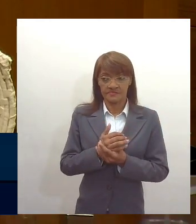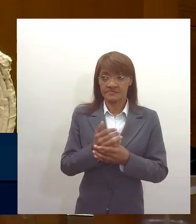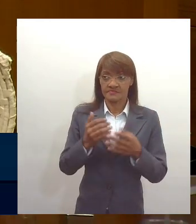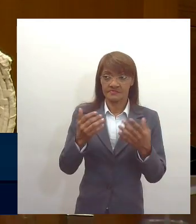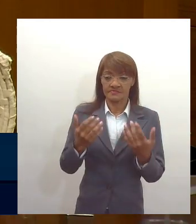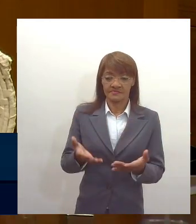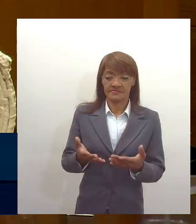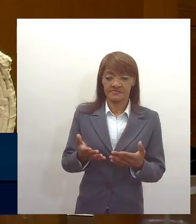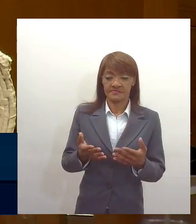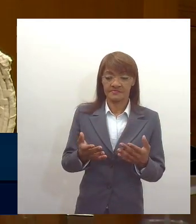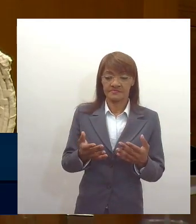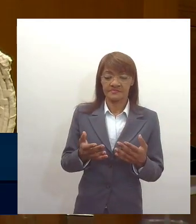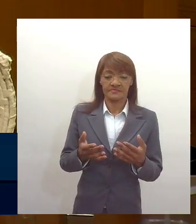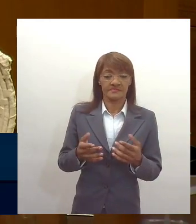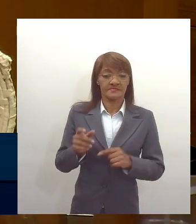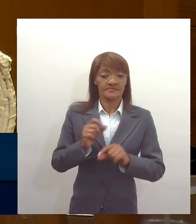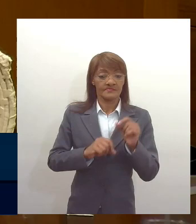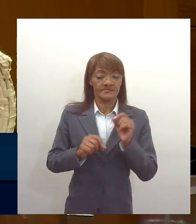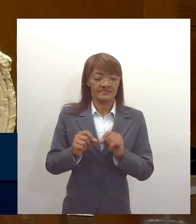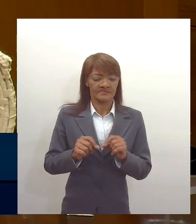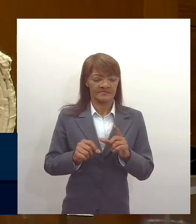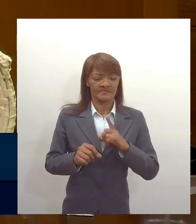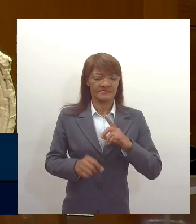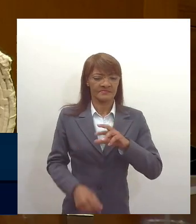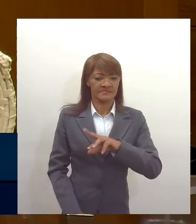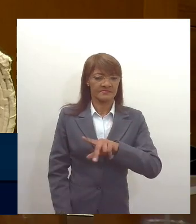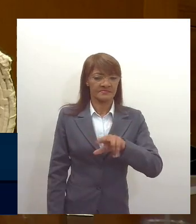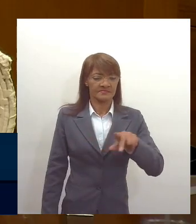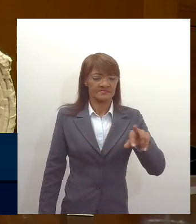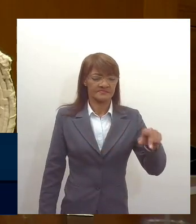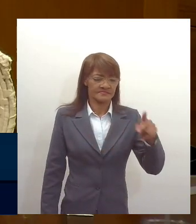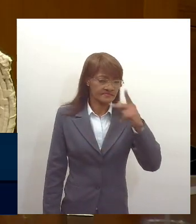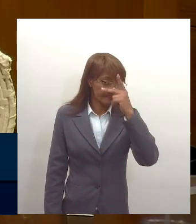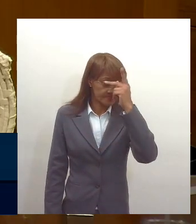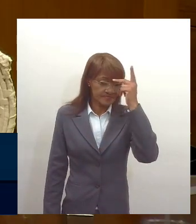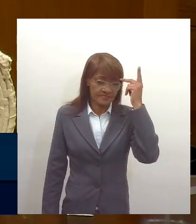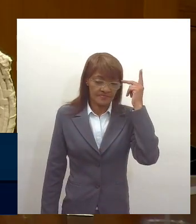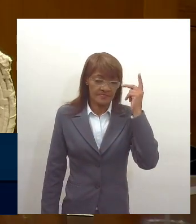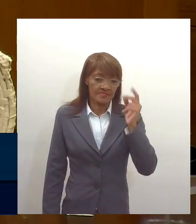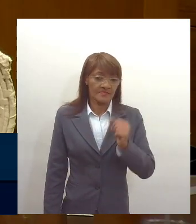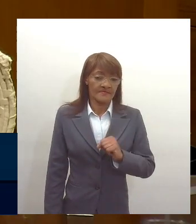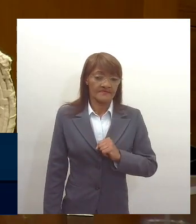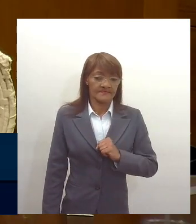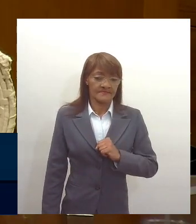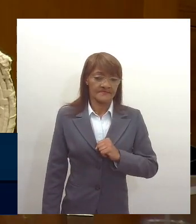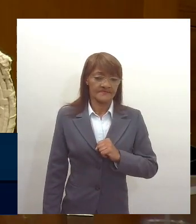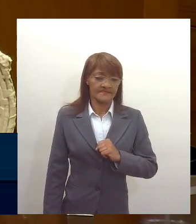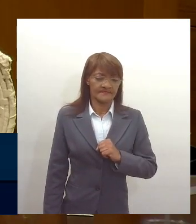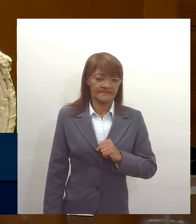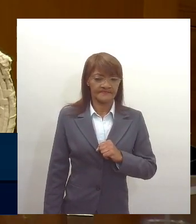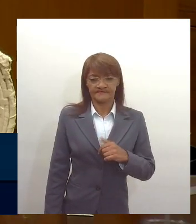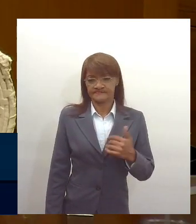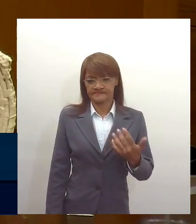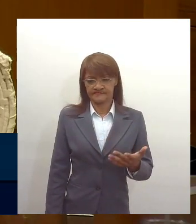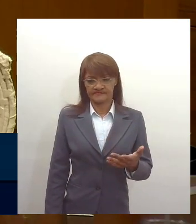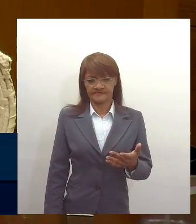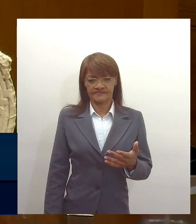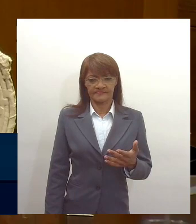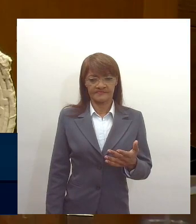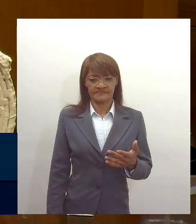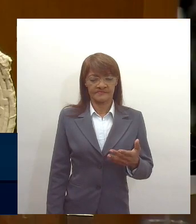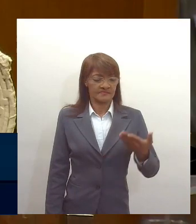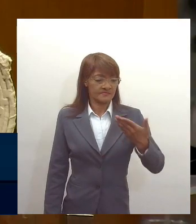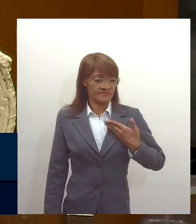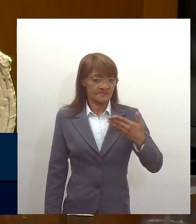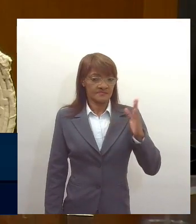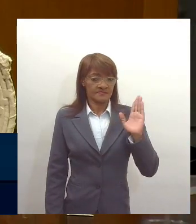várias pessoas. E Cine Larrá, né, que é uma amiga querida que está nessa secretaria, apresentou